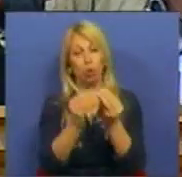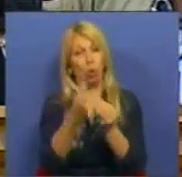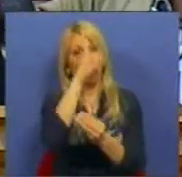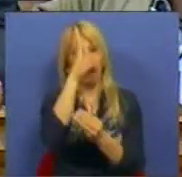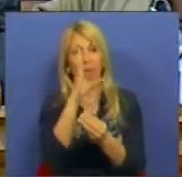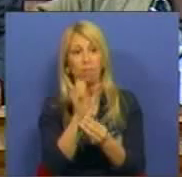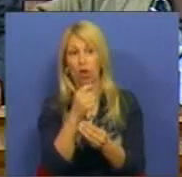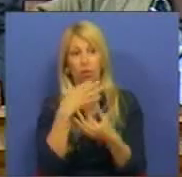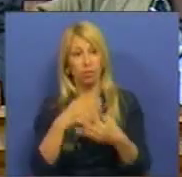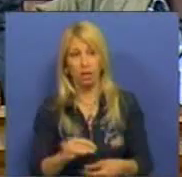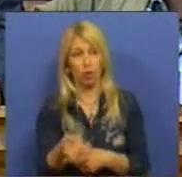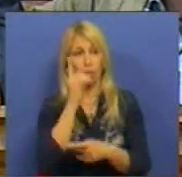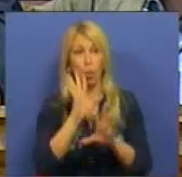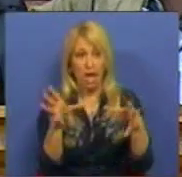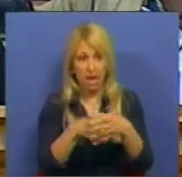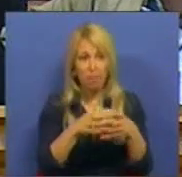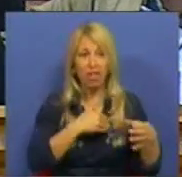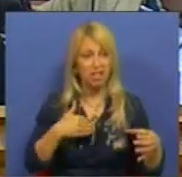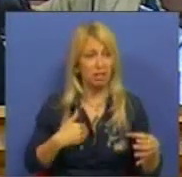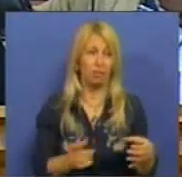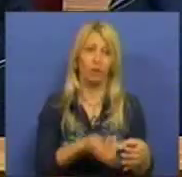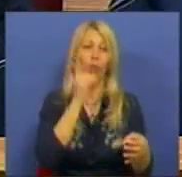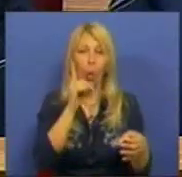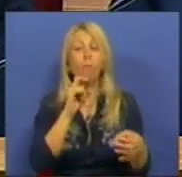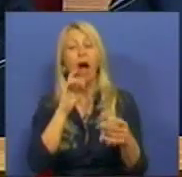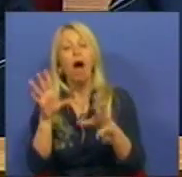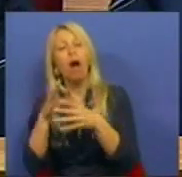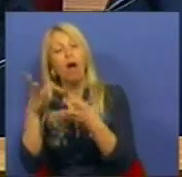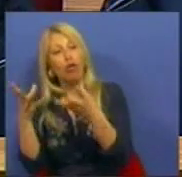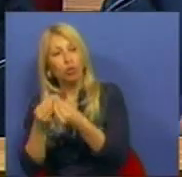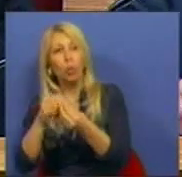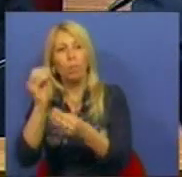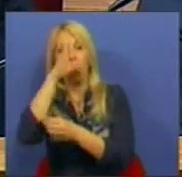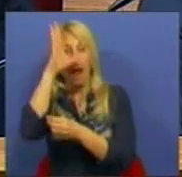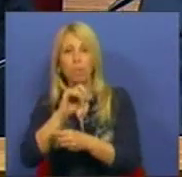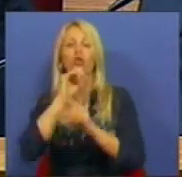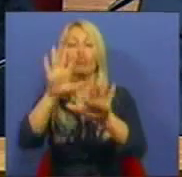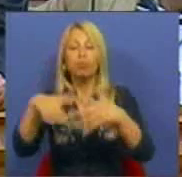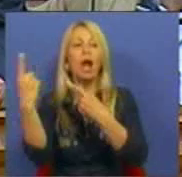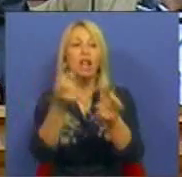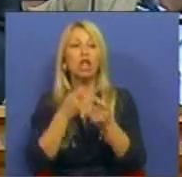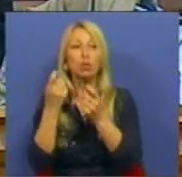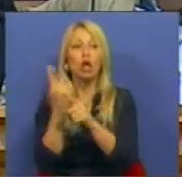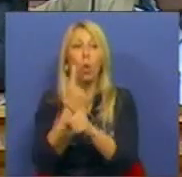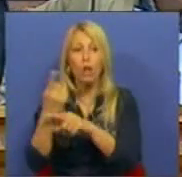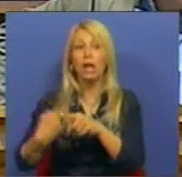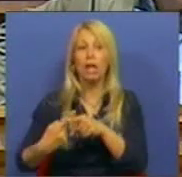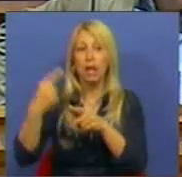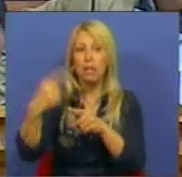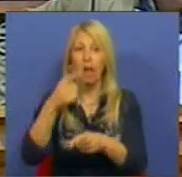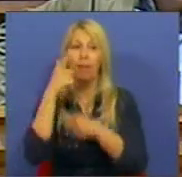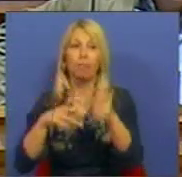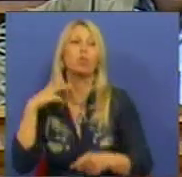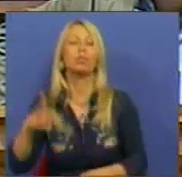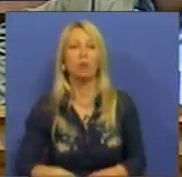não certamente com a equipa da saúde, consigamos discutir aquilo que verdadeiramente interessa aos portugueses. Quantos portugueses